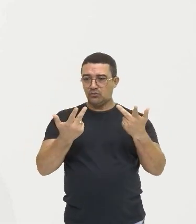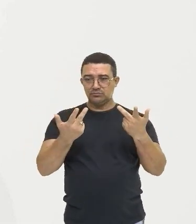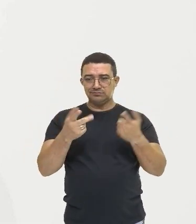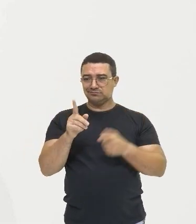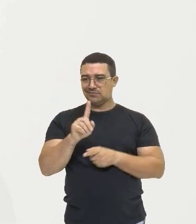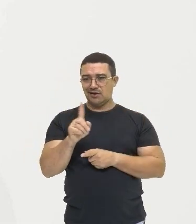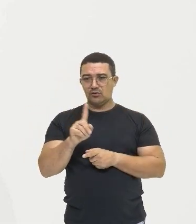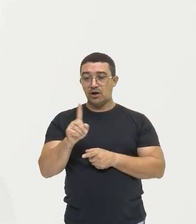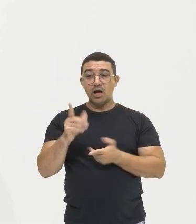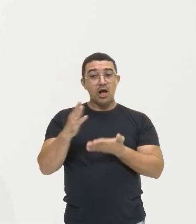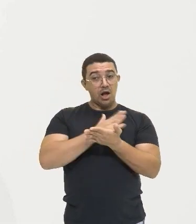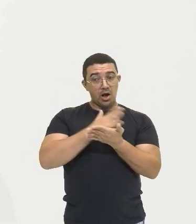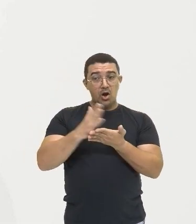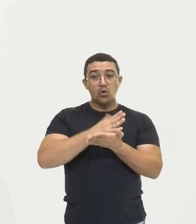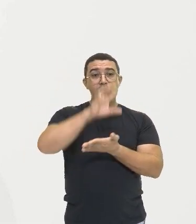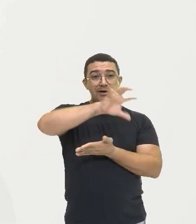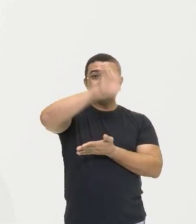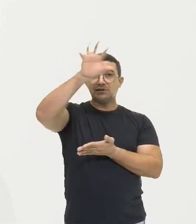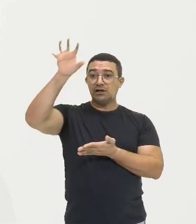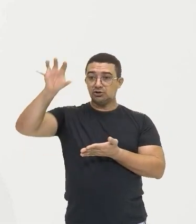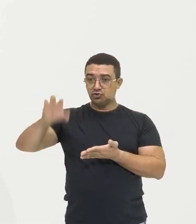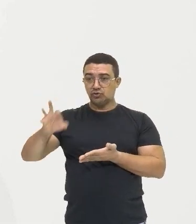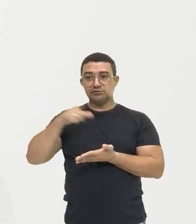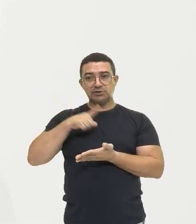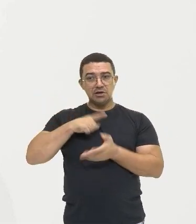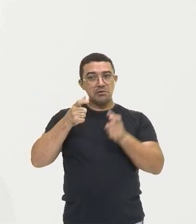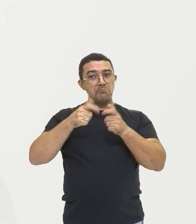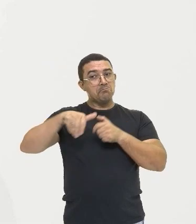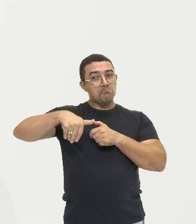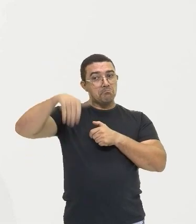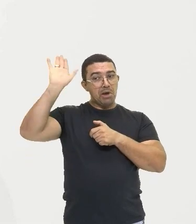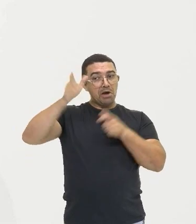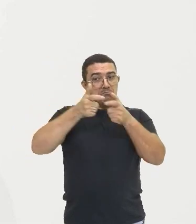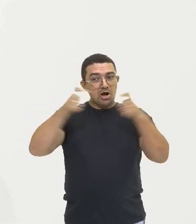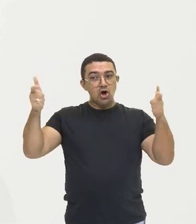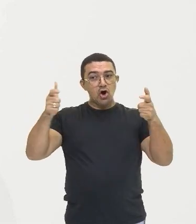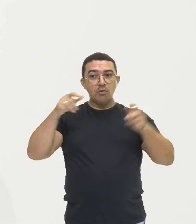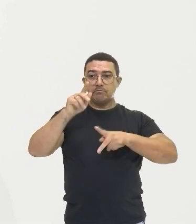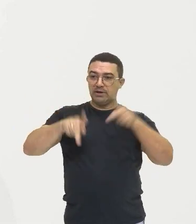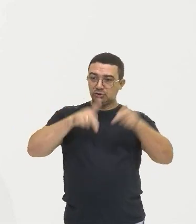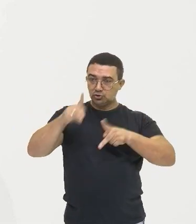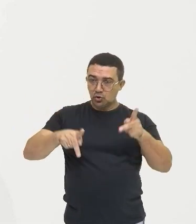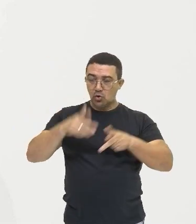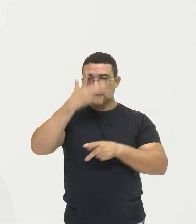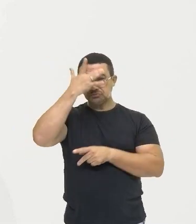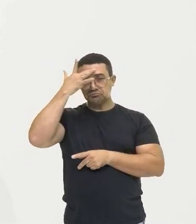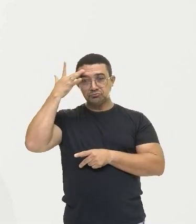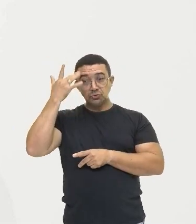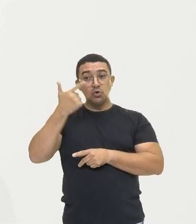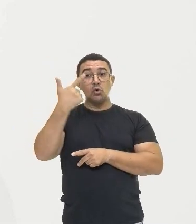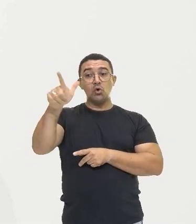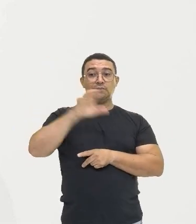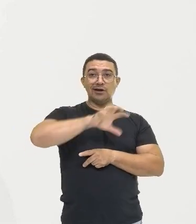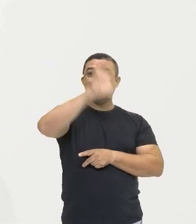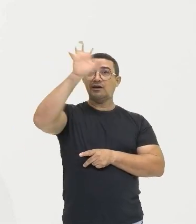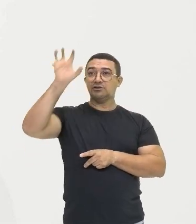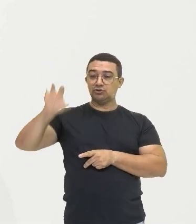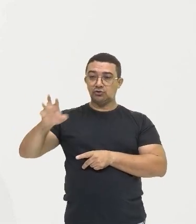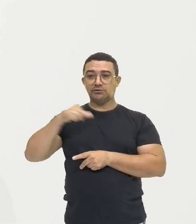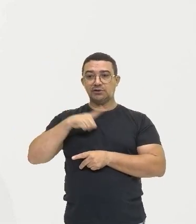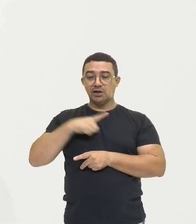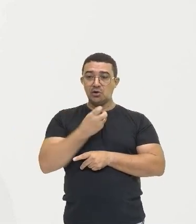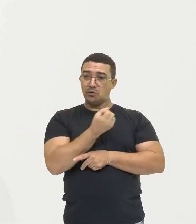temos algumas regiões que concentram maior população, tá bom? Outras regiões, elas concentram